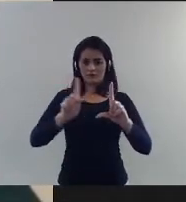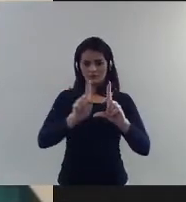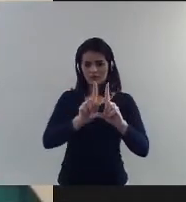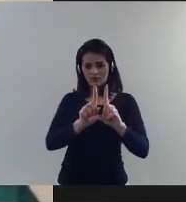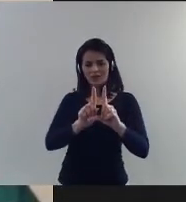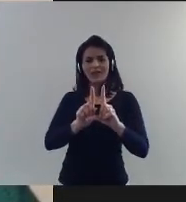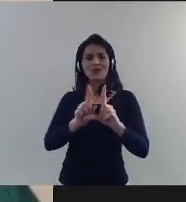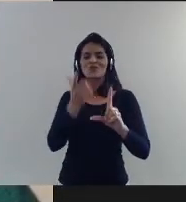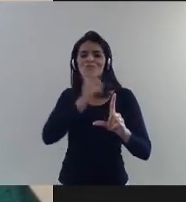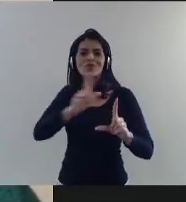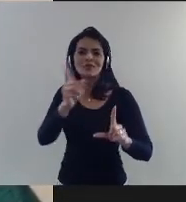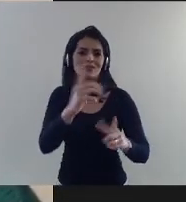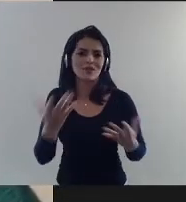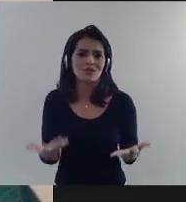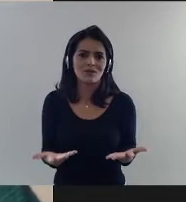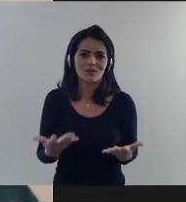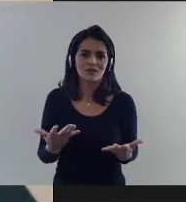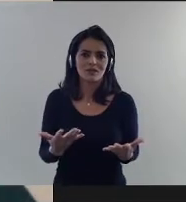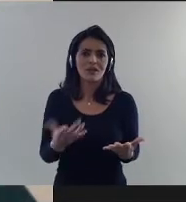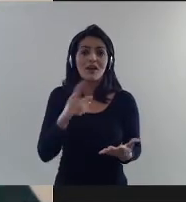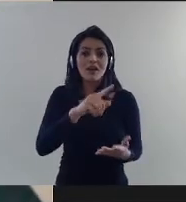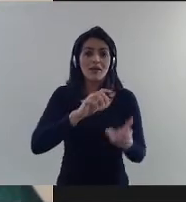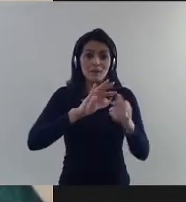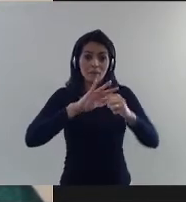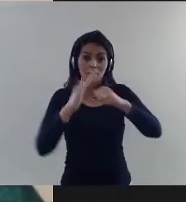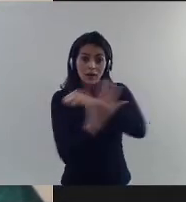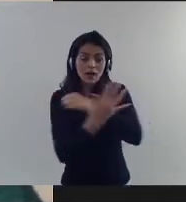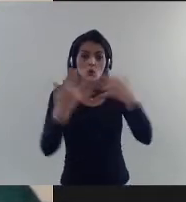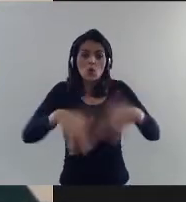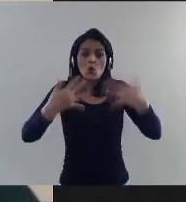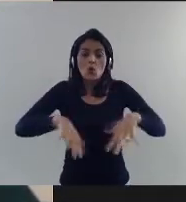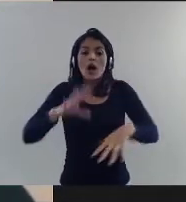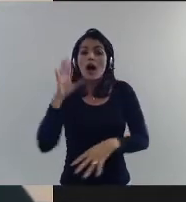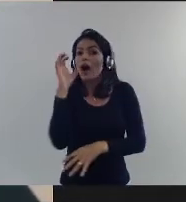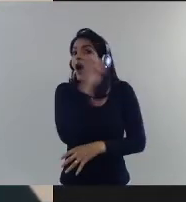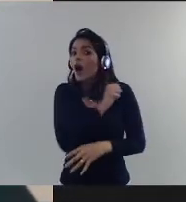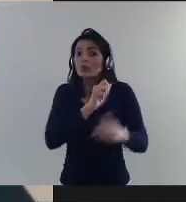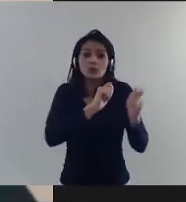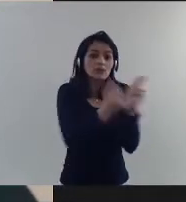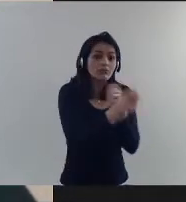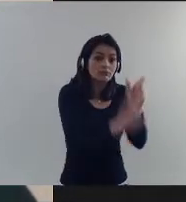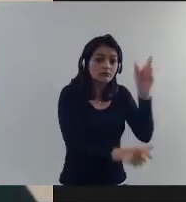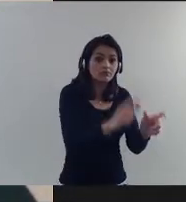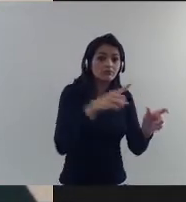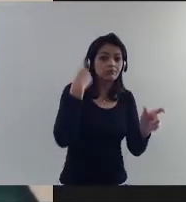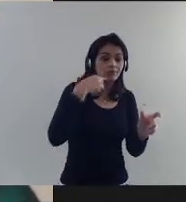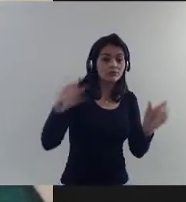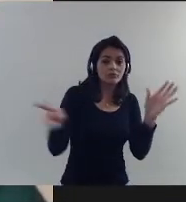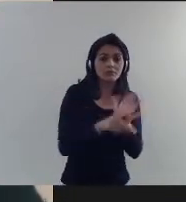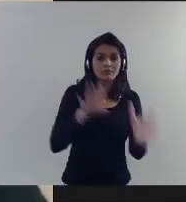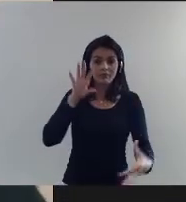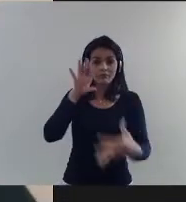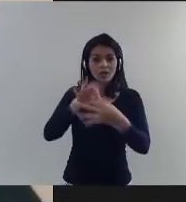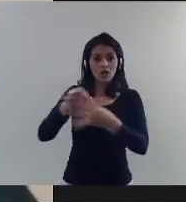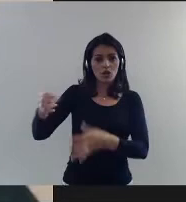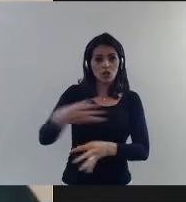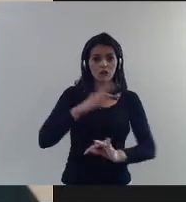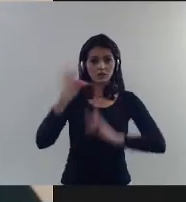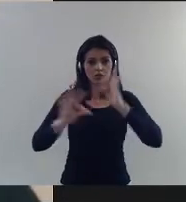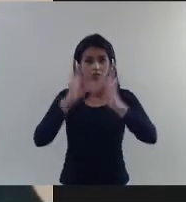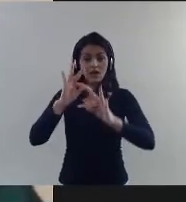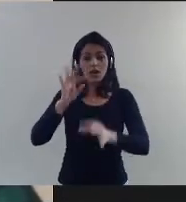acelerou essa busca de adaptar os advogados à nova tecnologia. A justiça